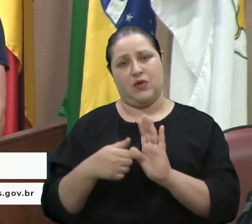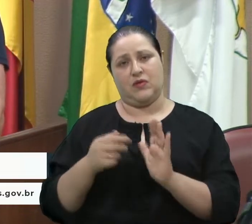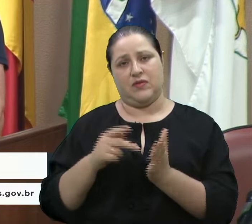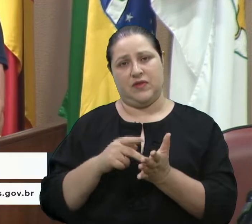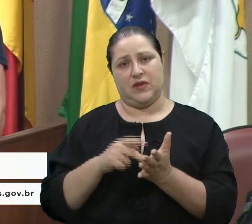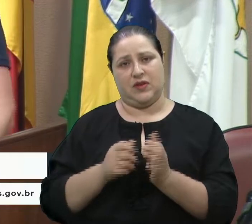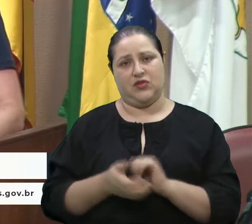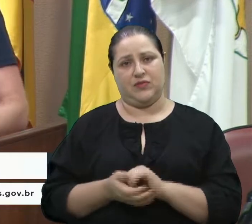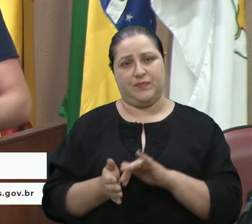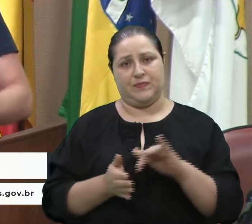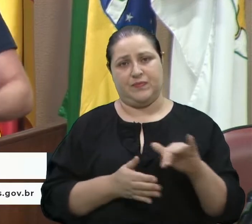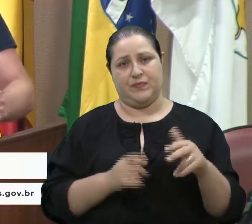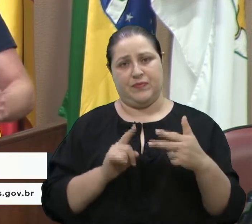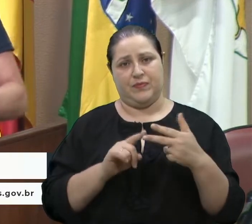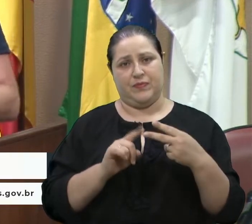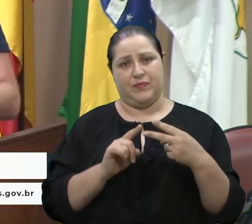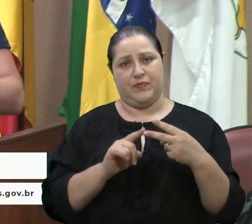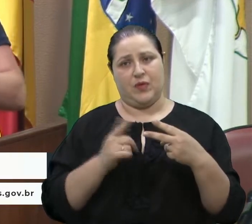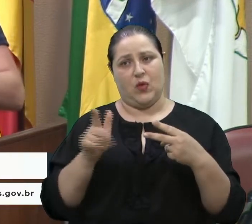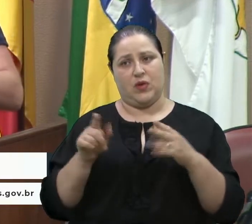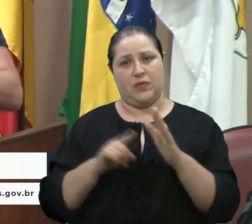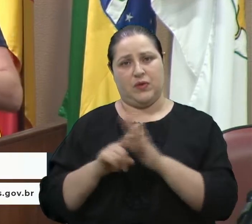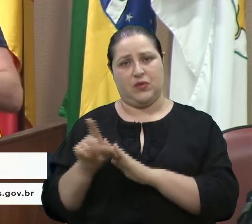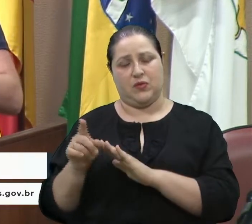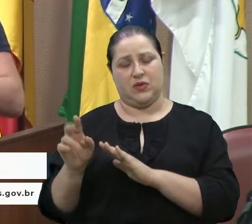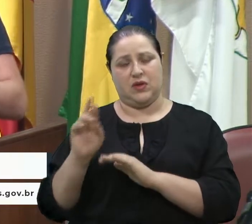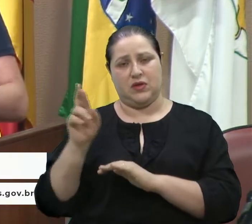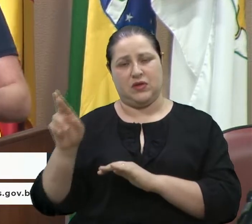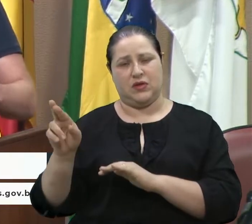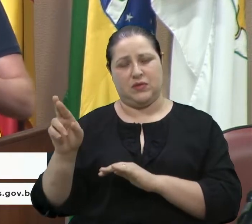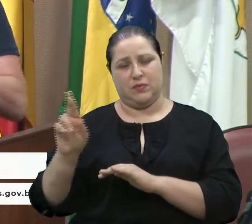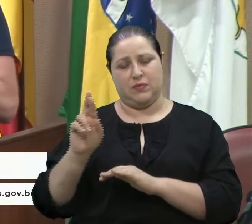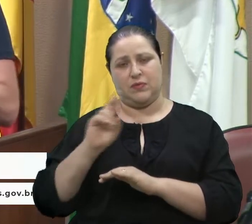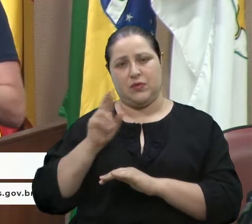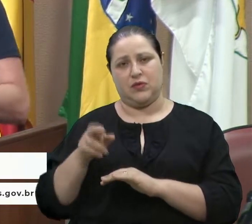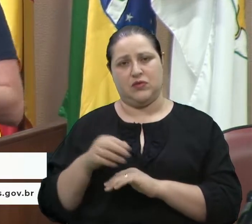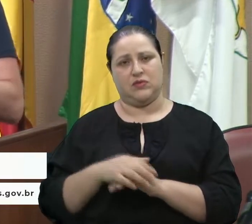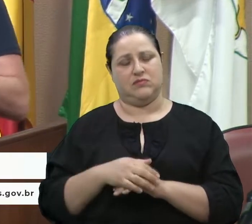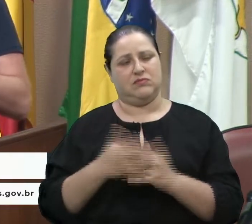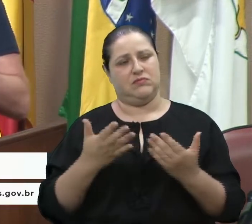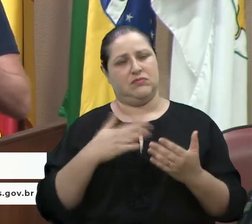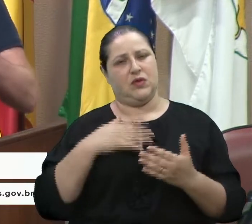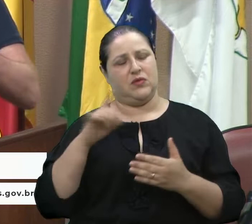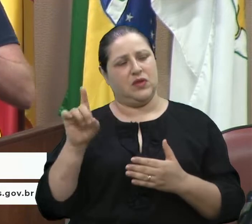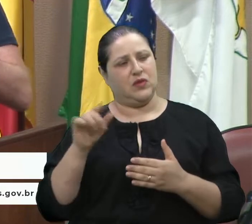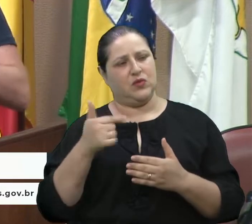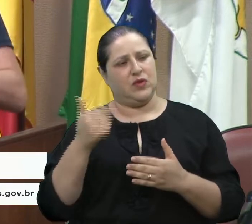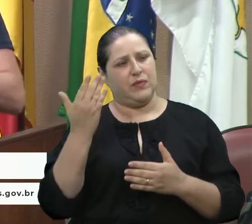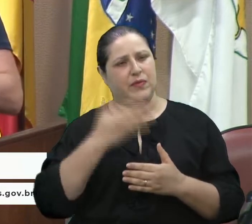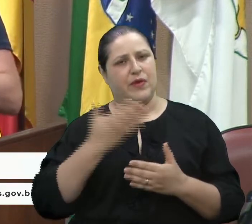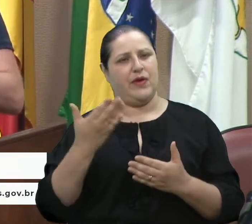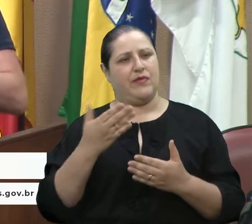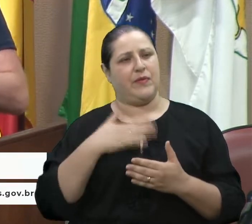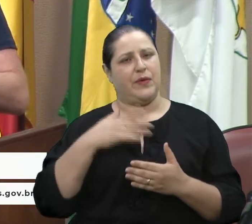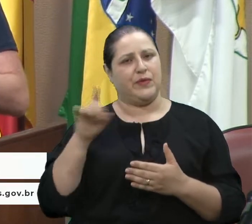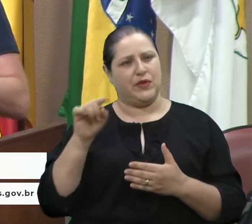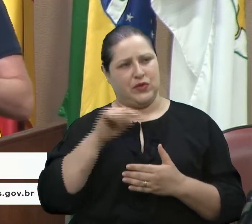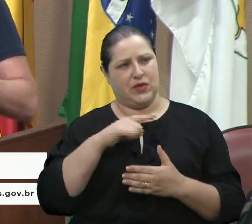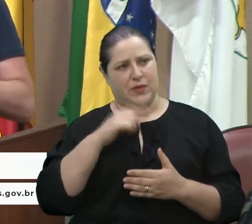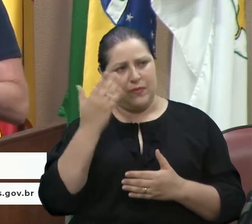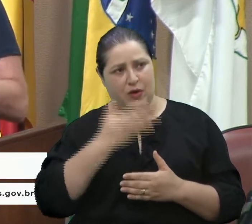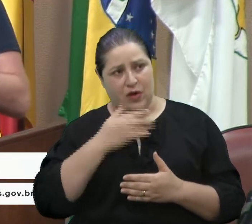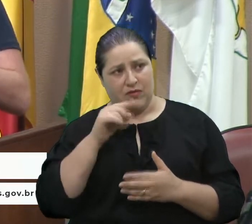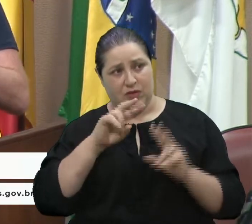outra pergunta, antes de falar disso, não tem prova. Meu Deus, o senhor tem alguma prova sobre isso?